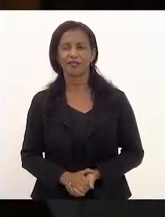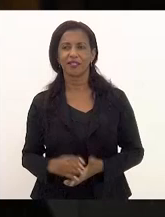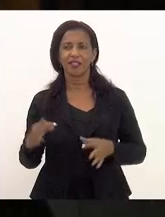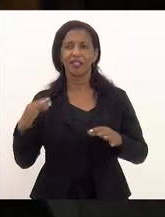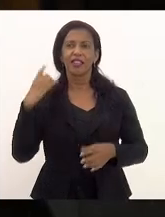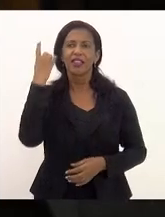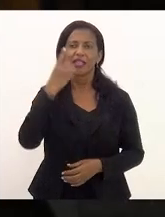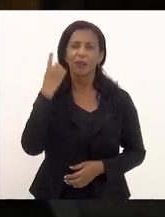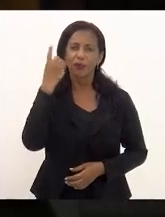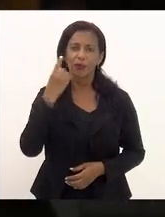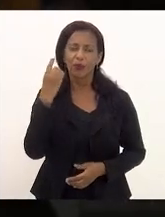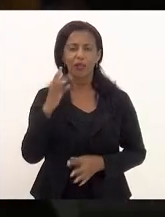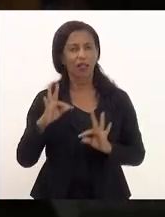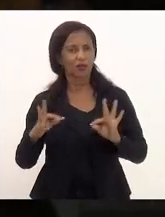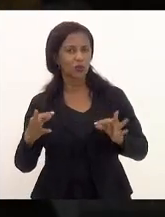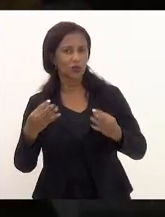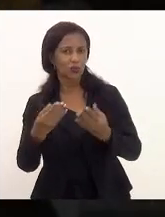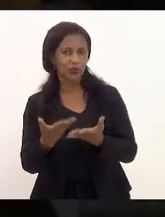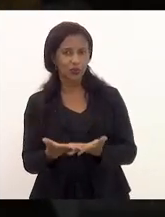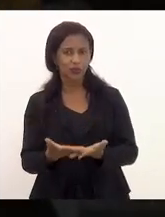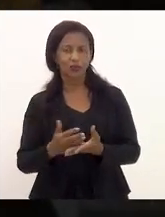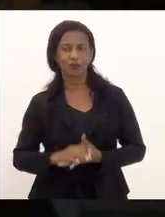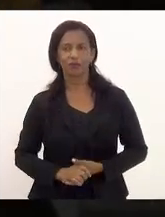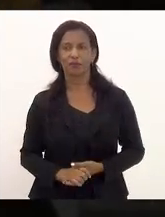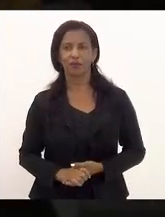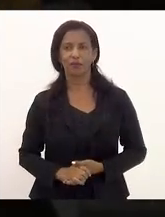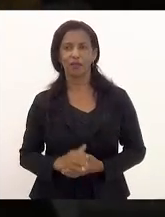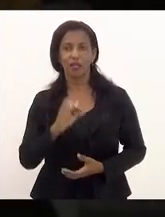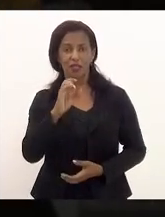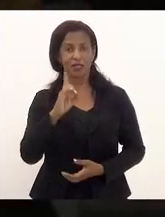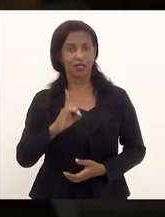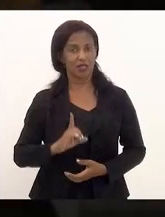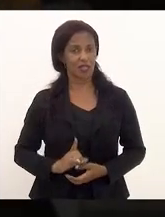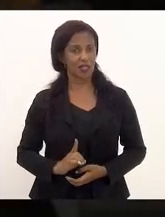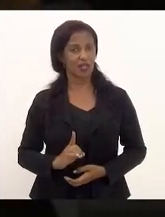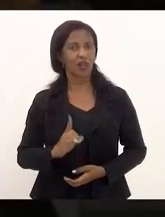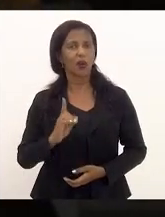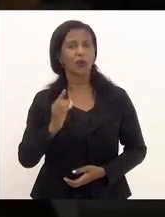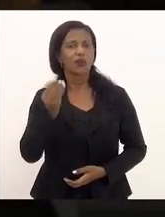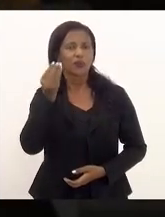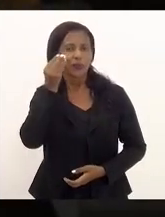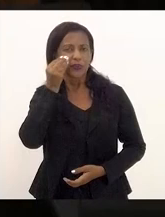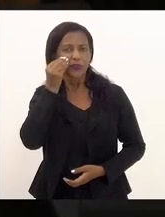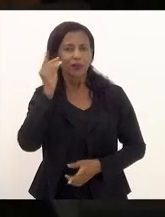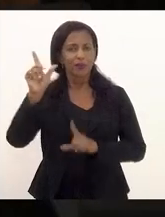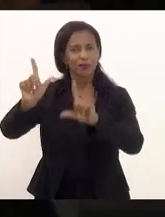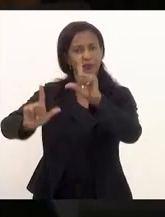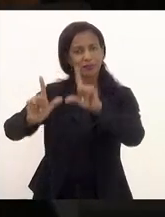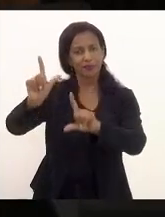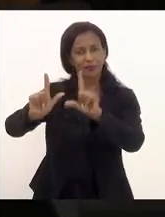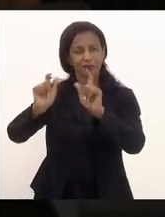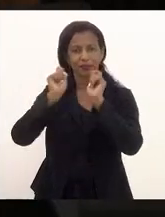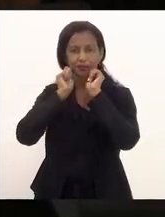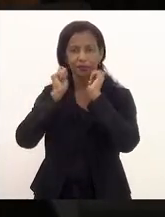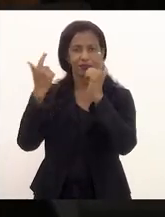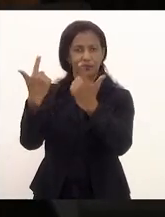deputadas, senhores deputados, cidadãs e cidadãos que nos acompanham pela TV Alerje,